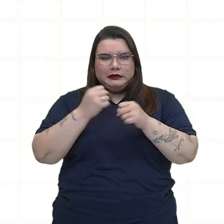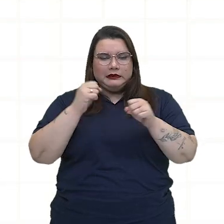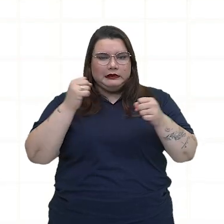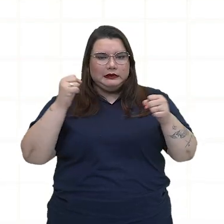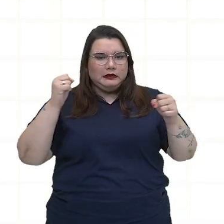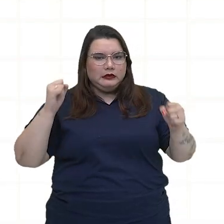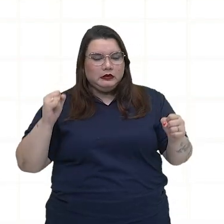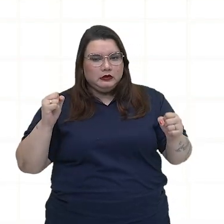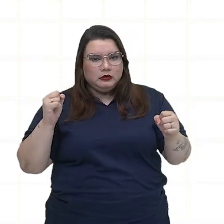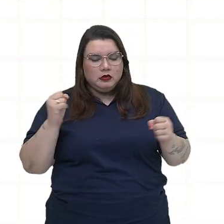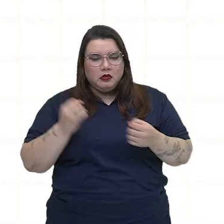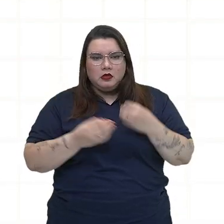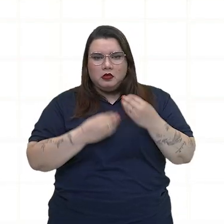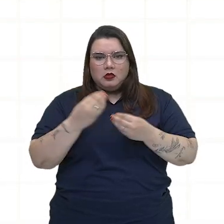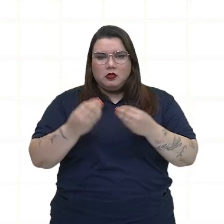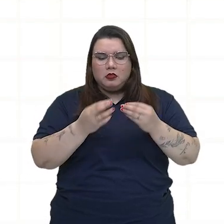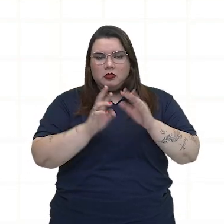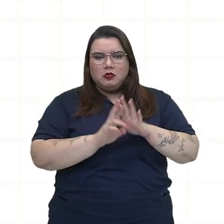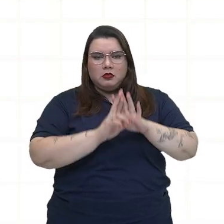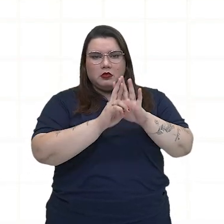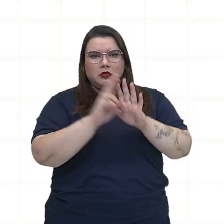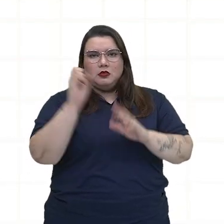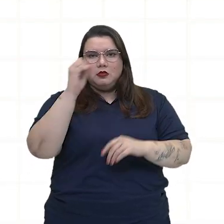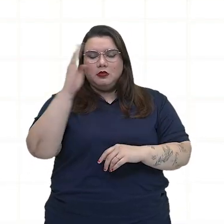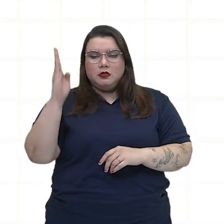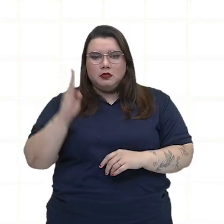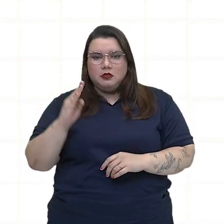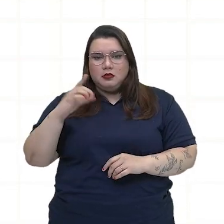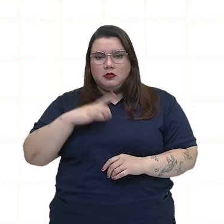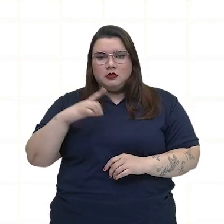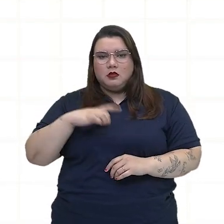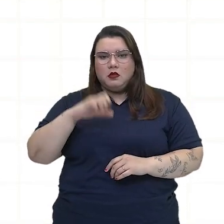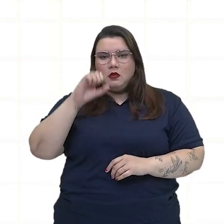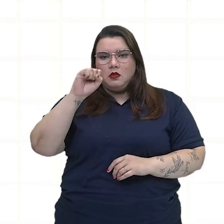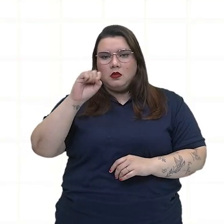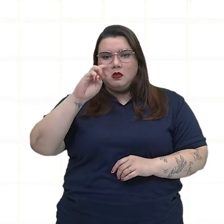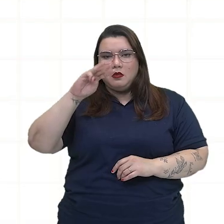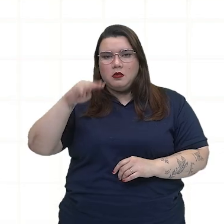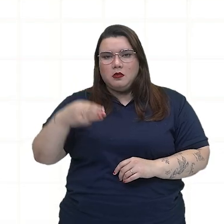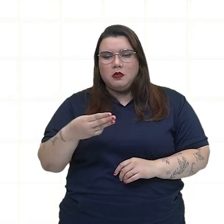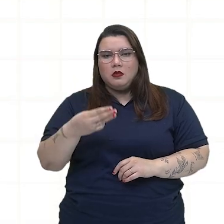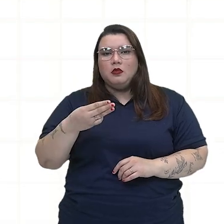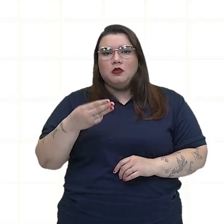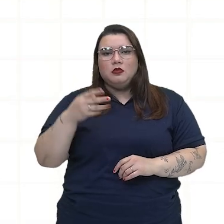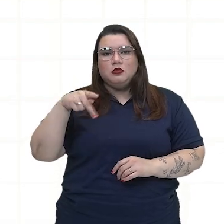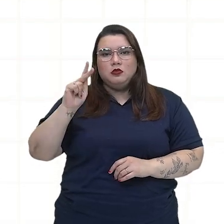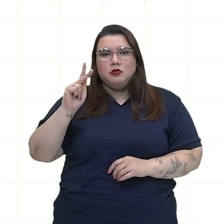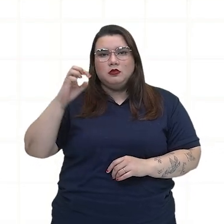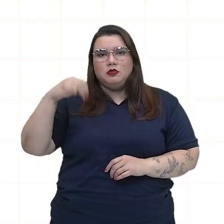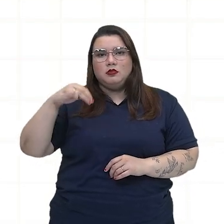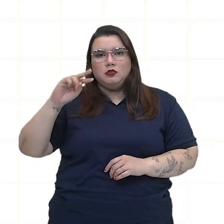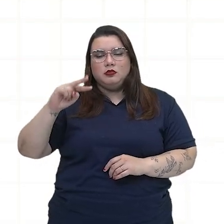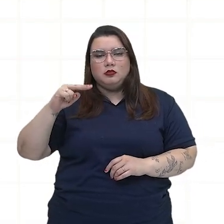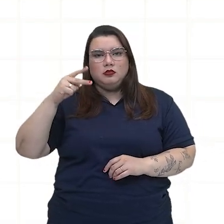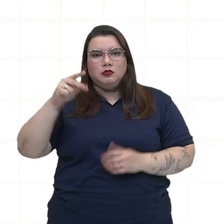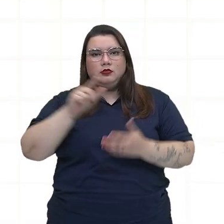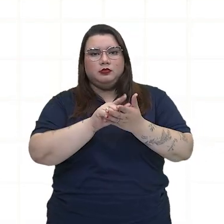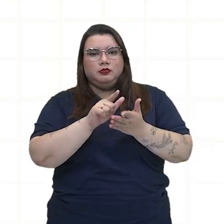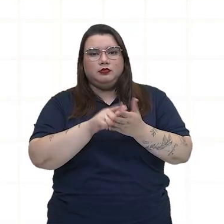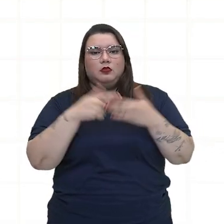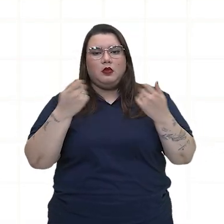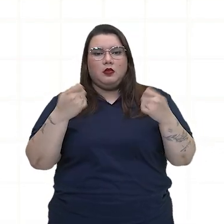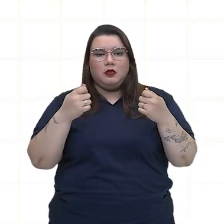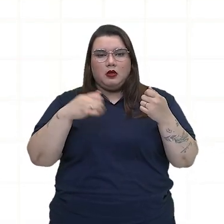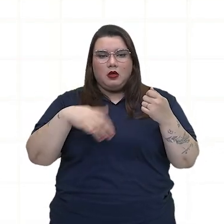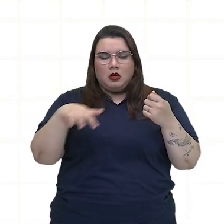estão enxergando. Como é que a gente vai representar o Brasil que possui 8 milhões de quilômetros quadrados num papel? A gente precisa ir fazendo a